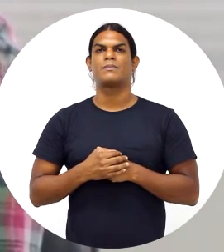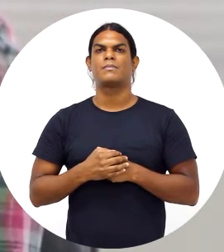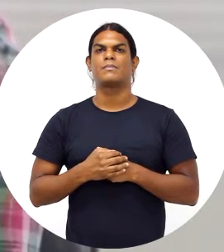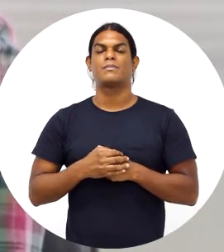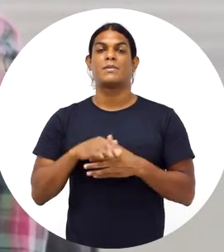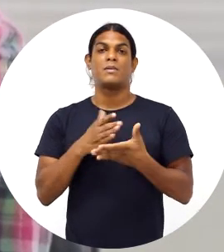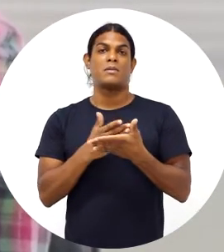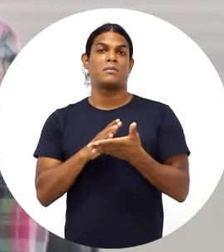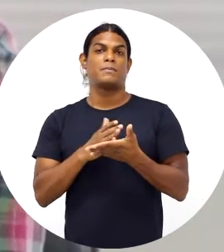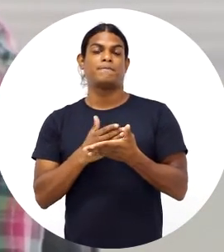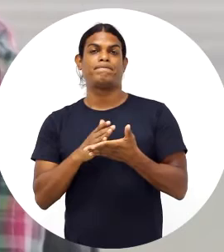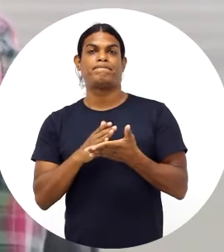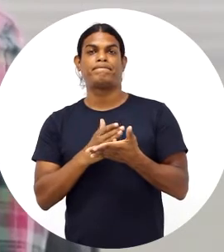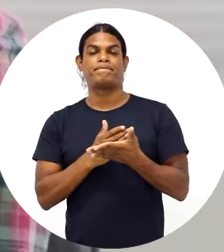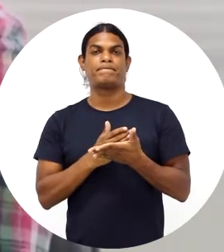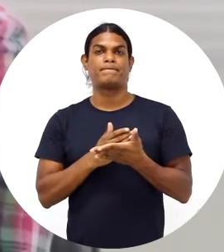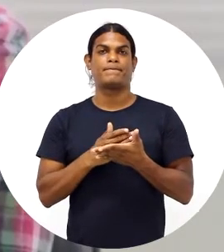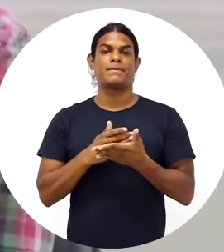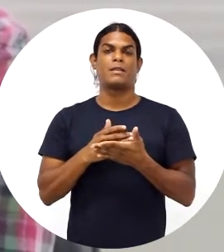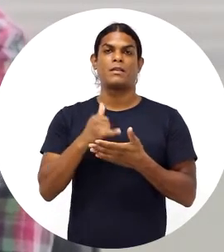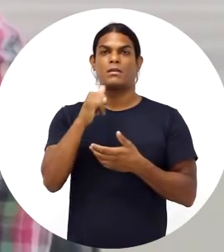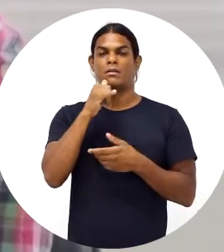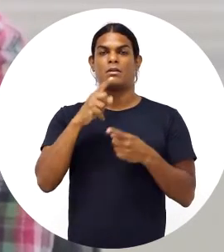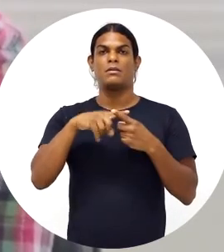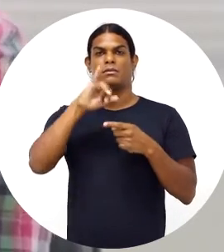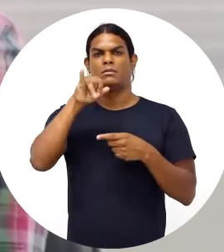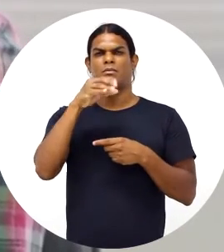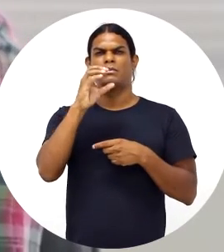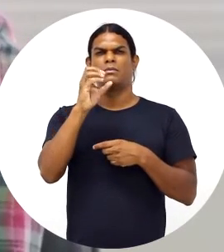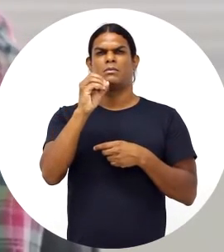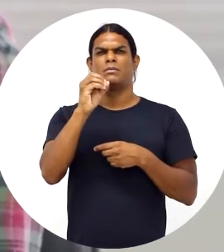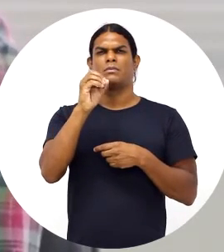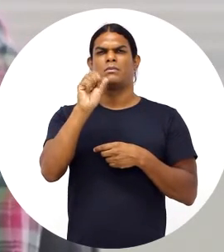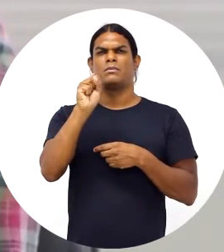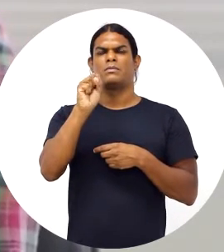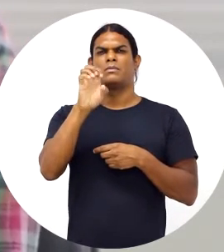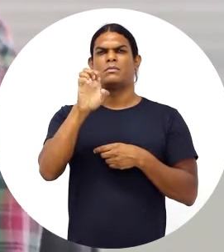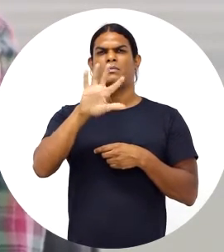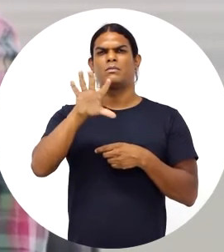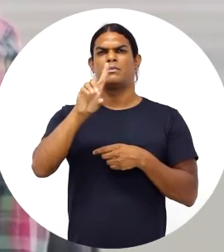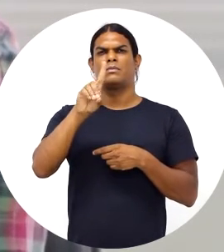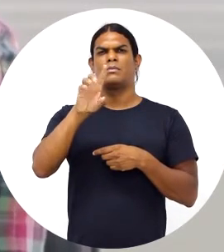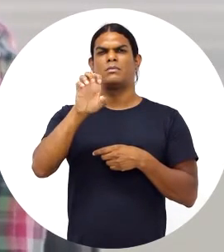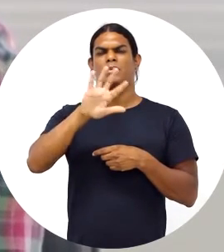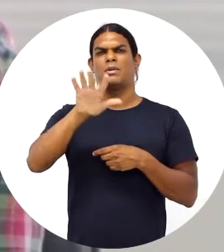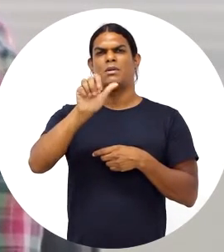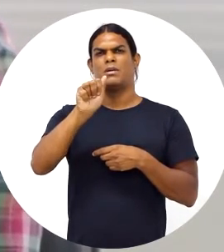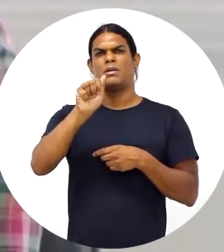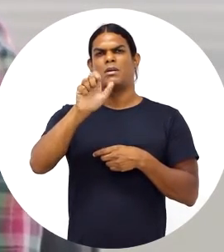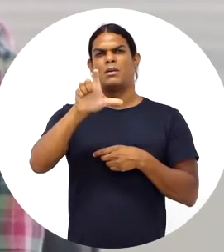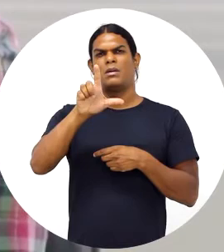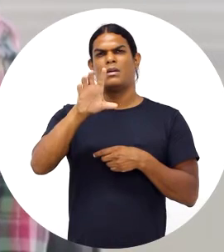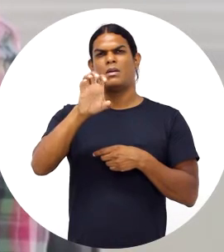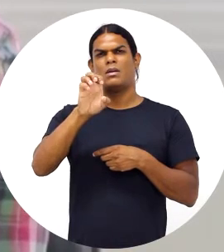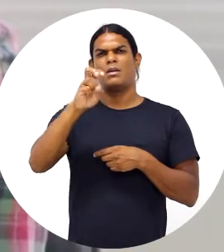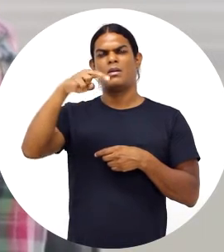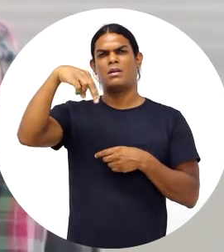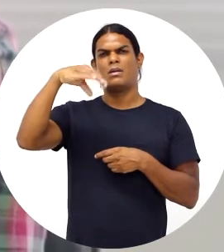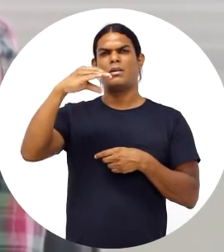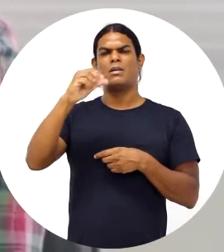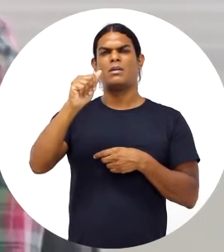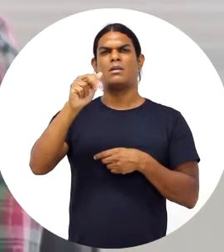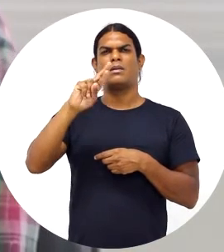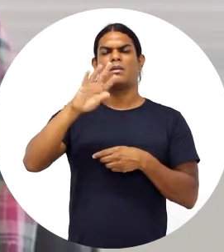Alguns exemplos, além desses que eu falei, o José de Alencar, o Machado de Assis, que foi aí um grande mestre no